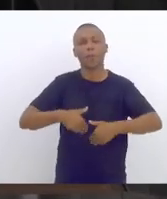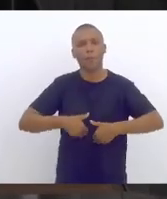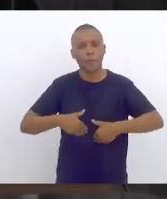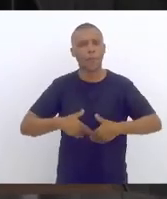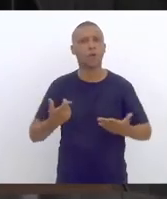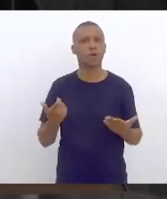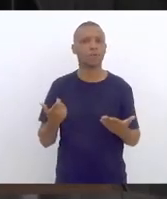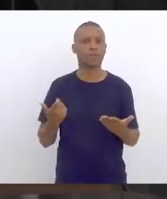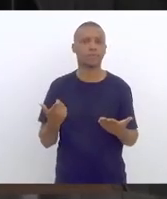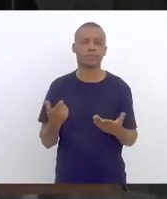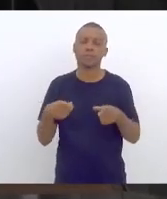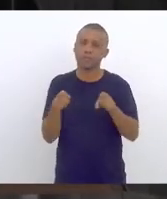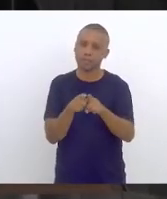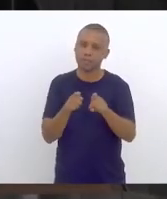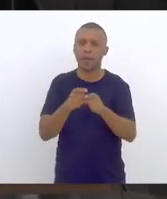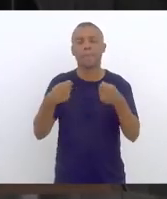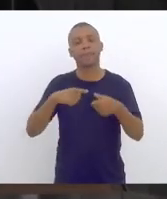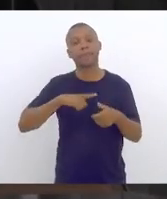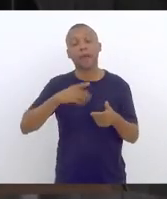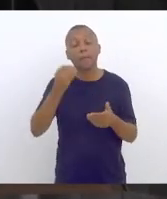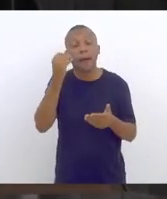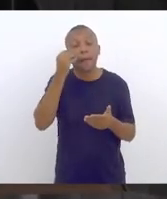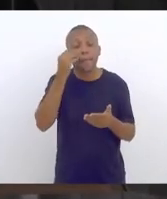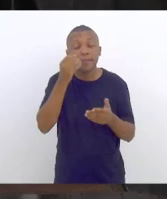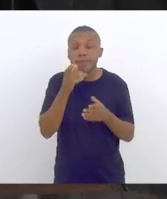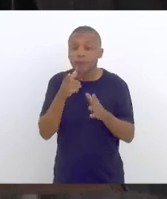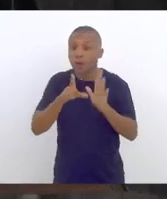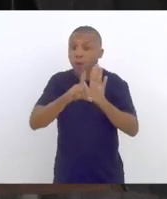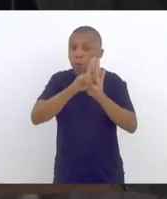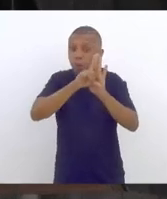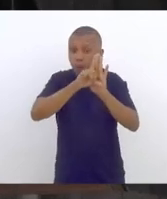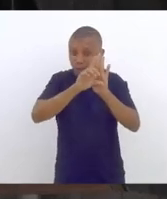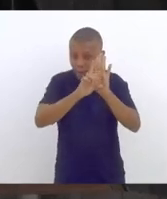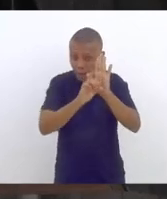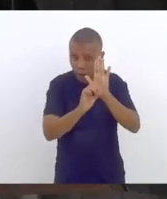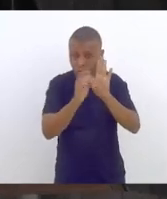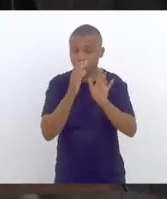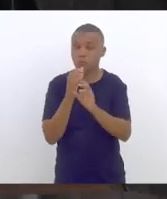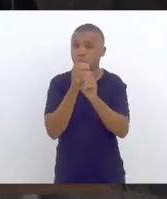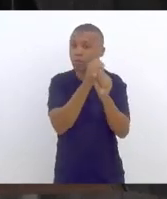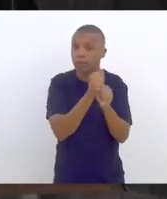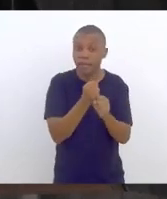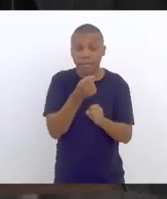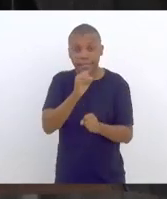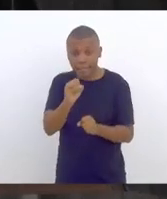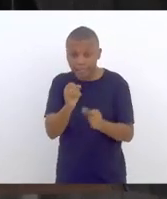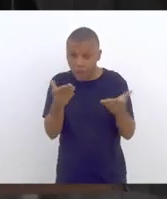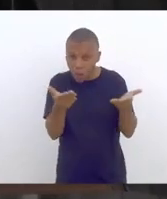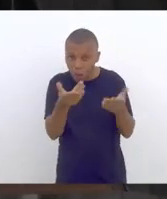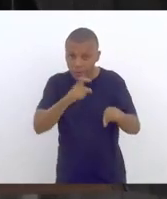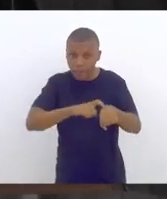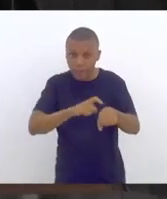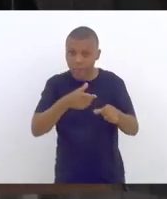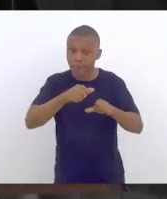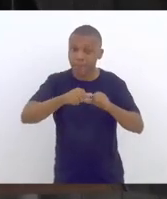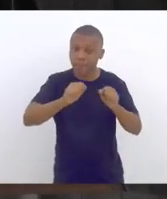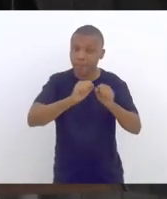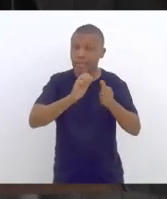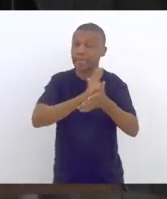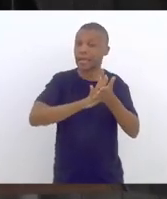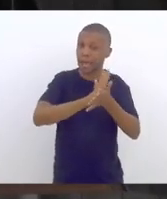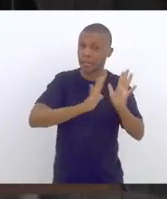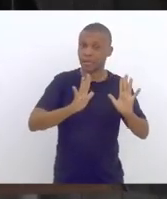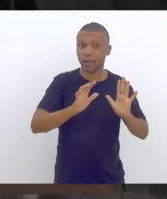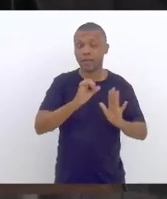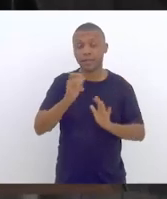isso também tem que haver uma previsão no orçamento ou seja do jeito que está se não houver algum tipo de negociação para que esses